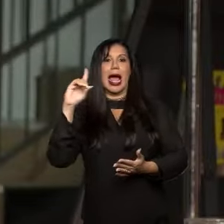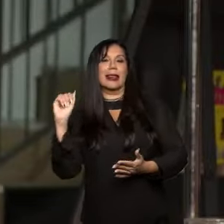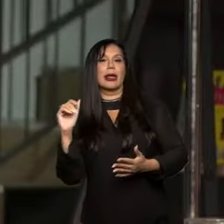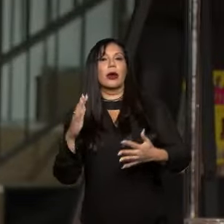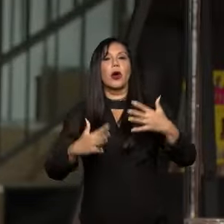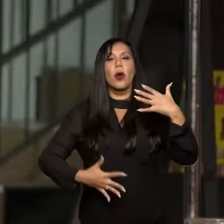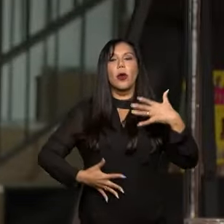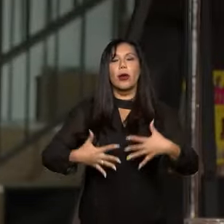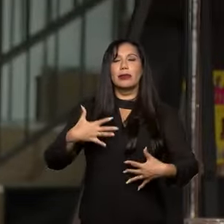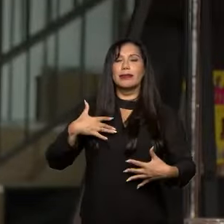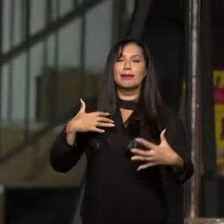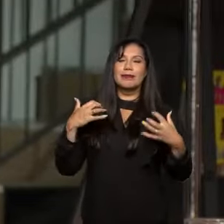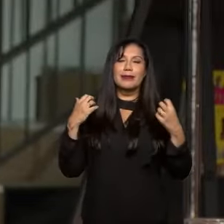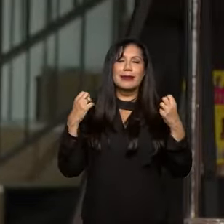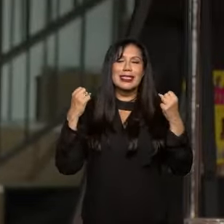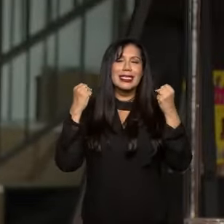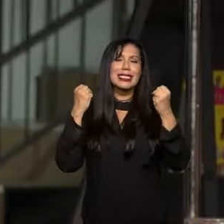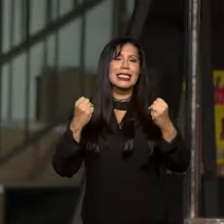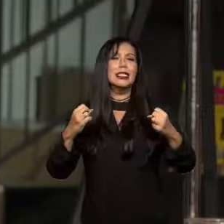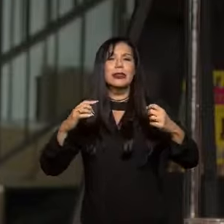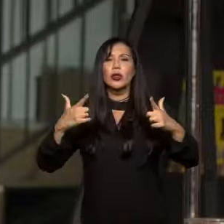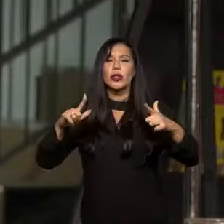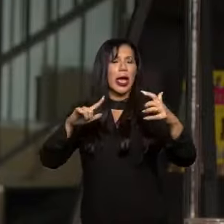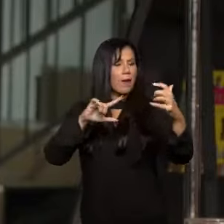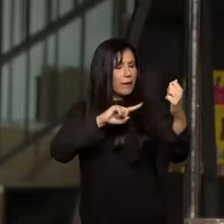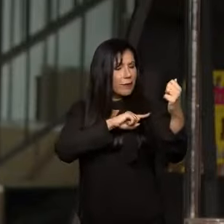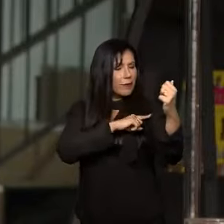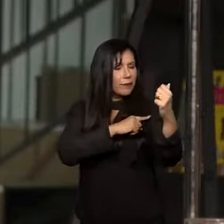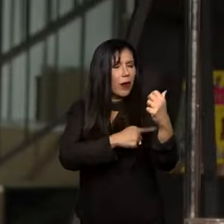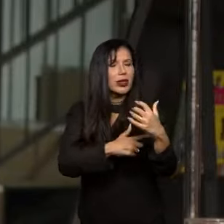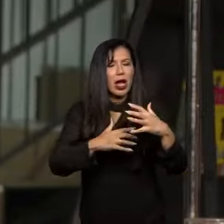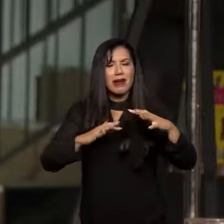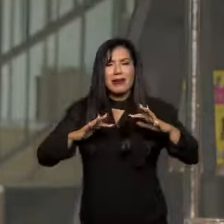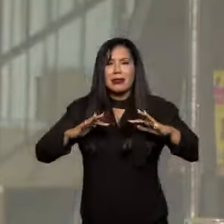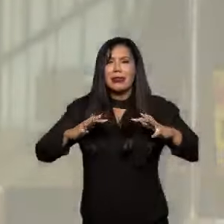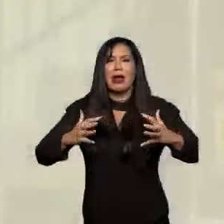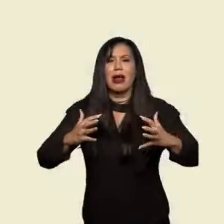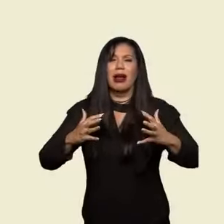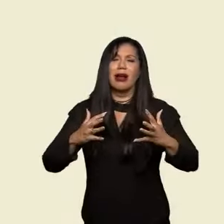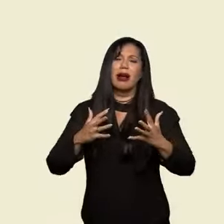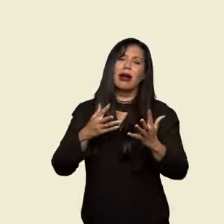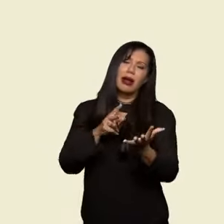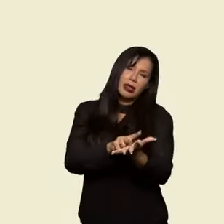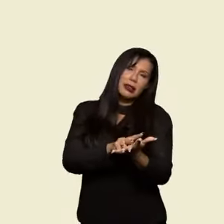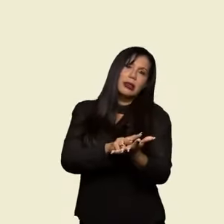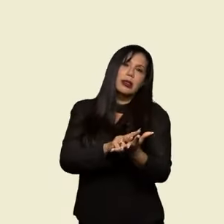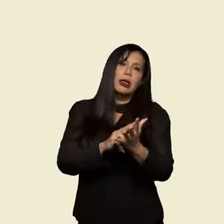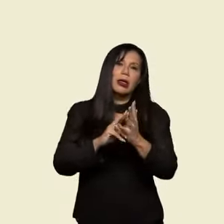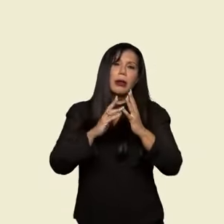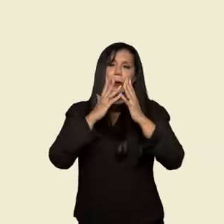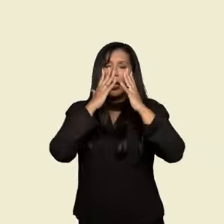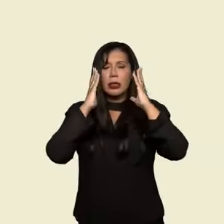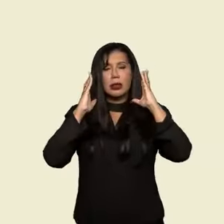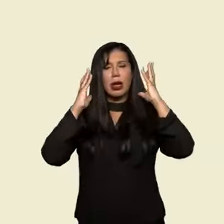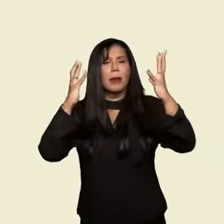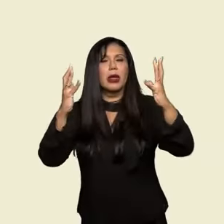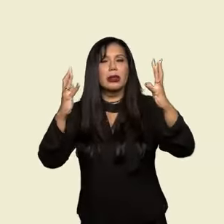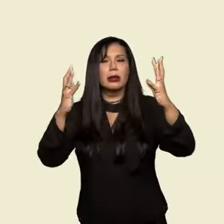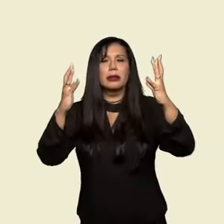e doído não tinha foras para sair do chão era como se a su cabe